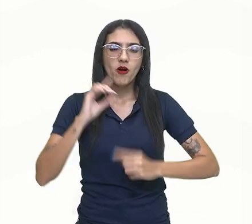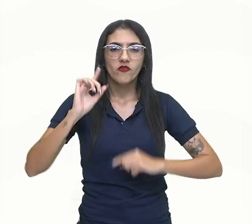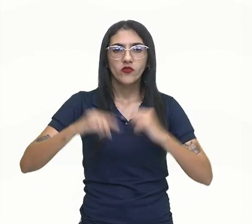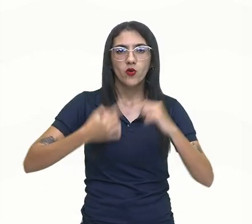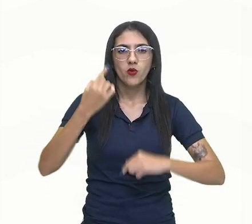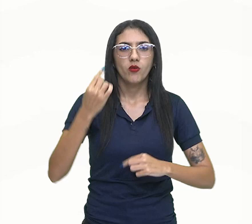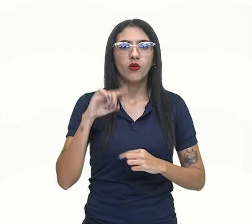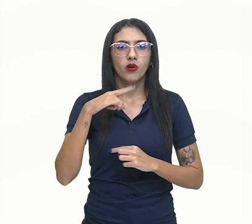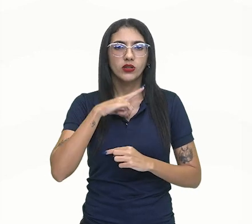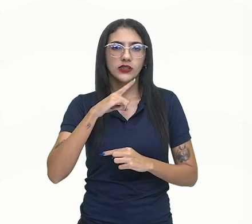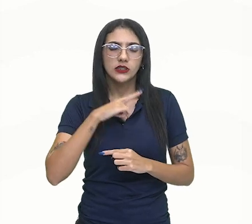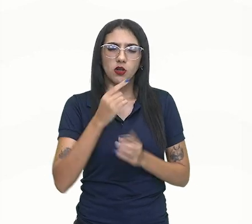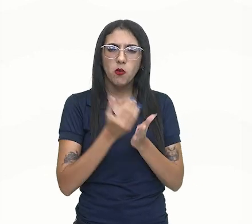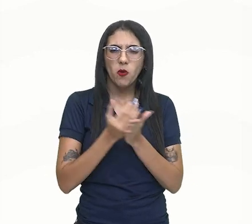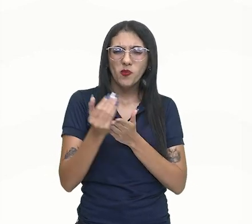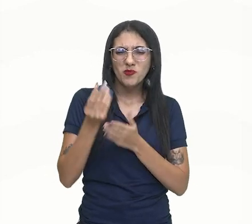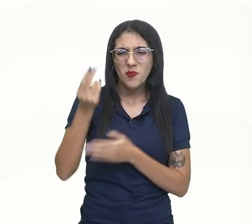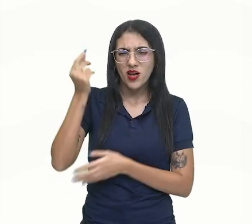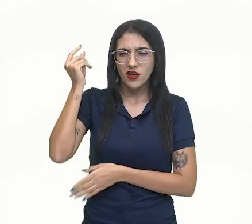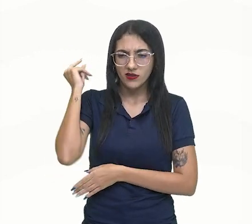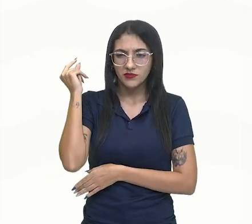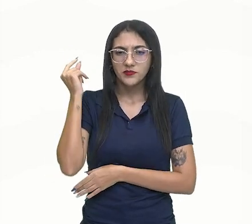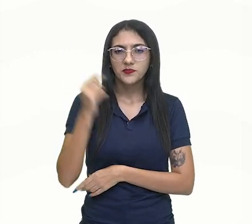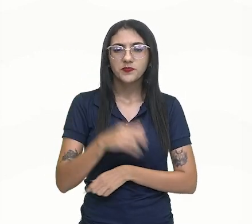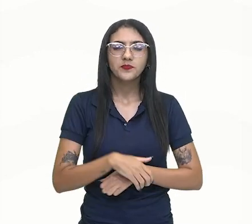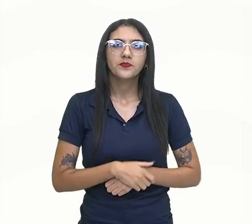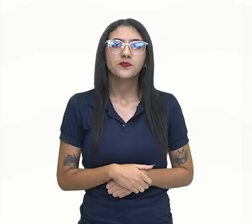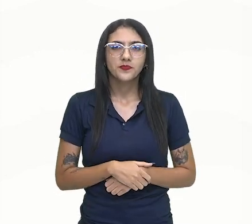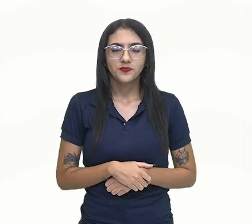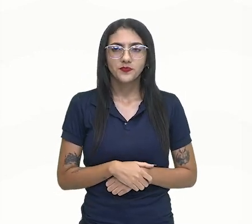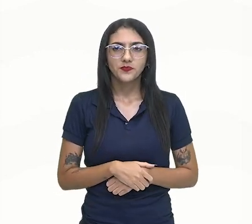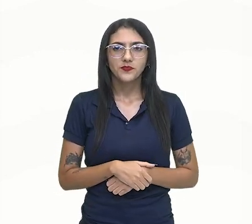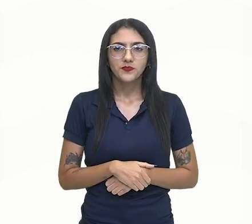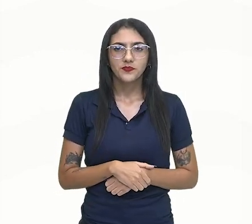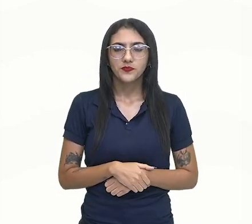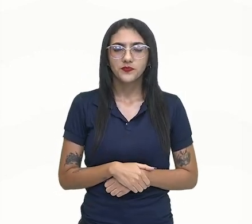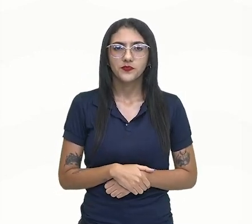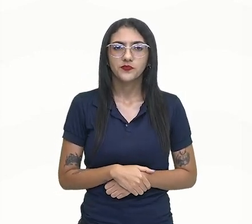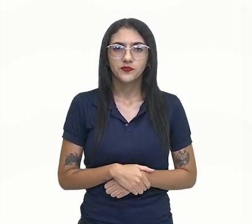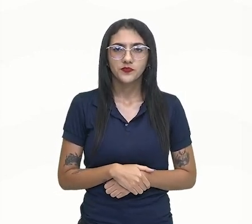que iniciaram lá com Darwin, né? Então,